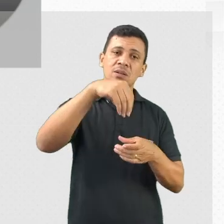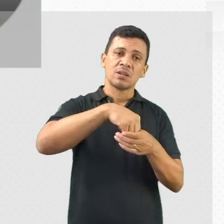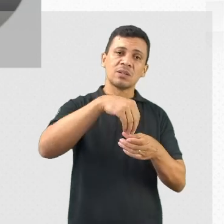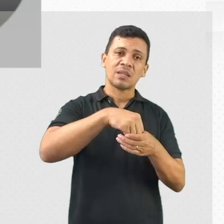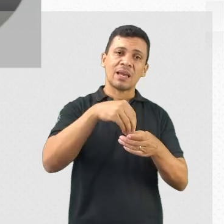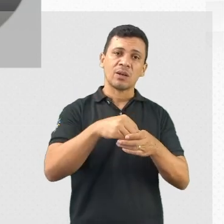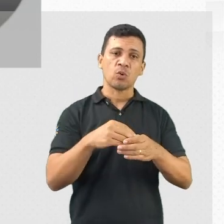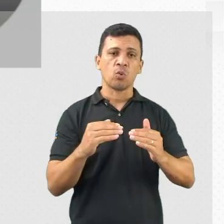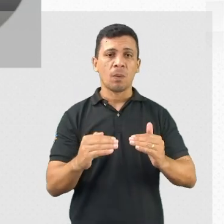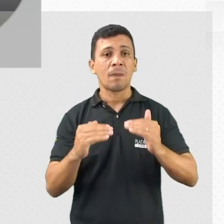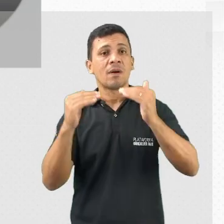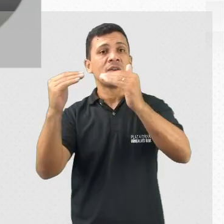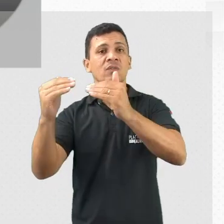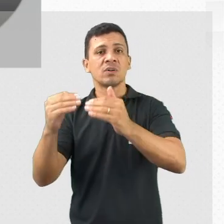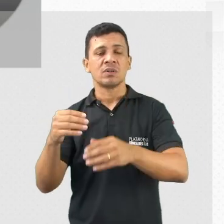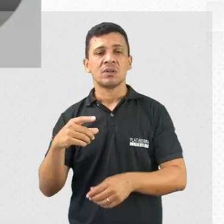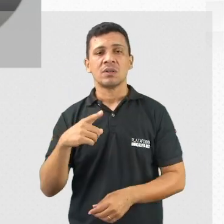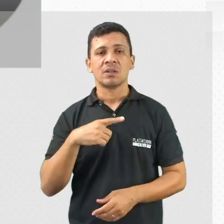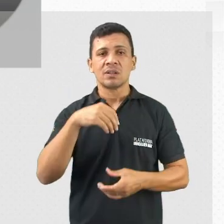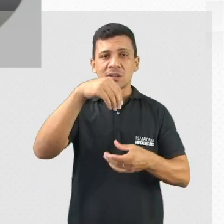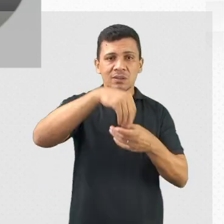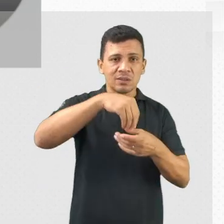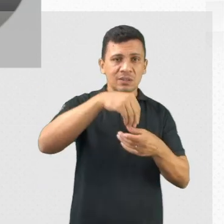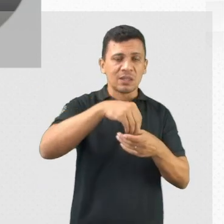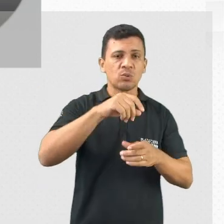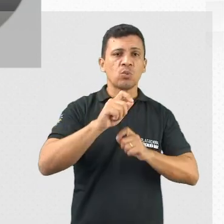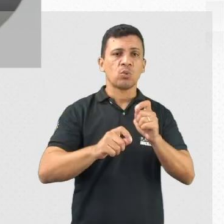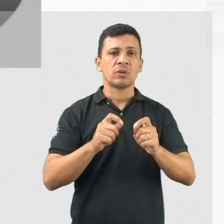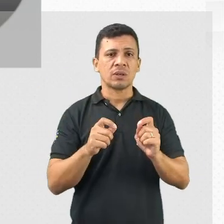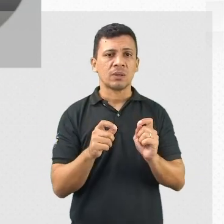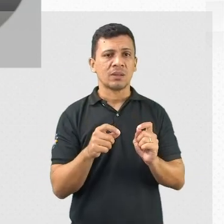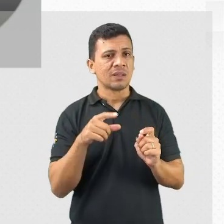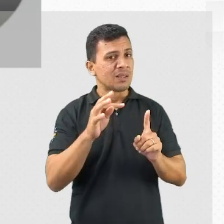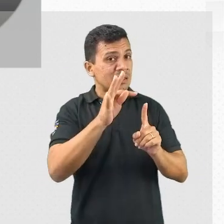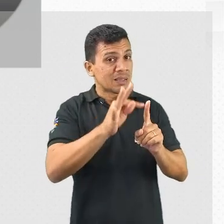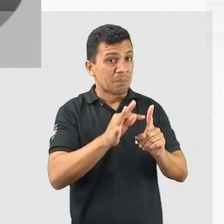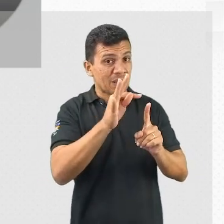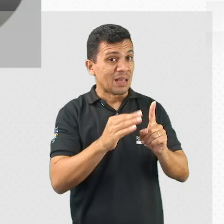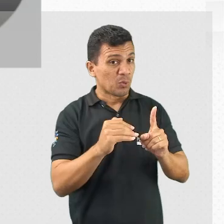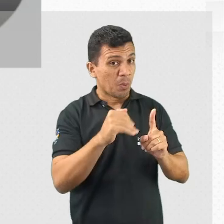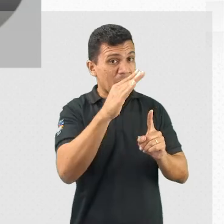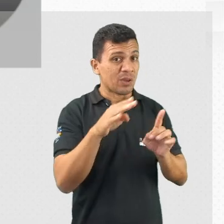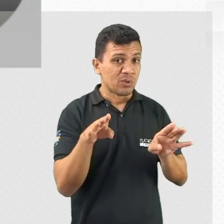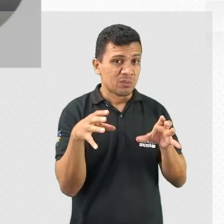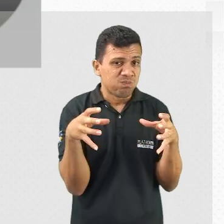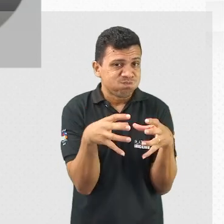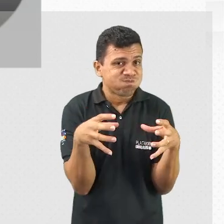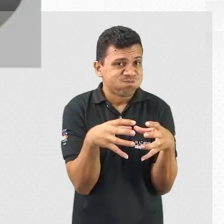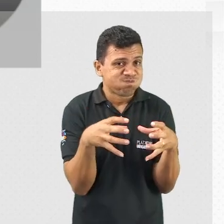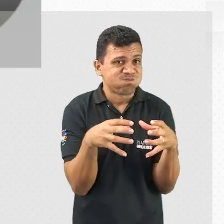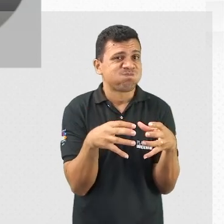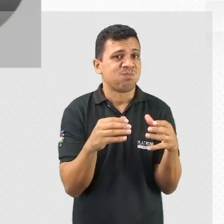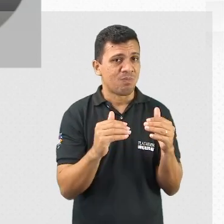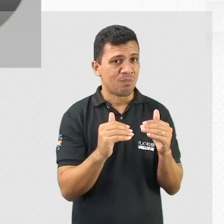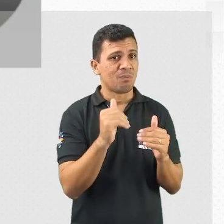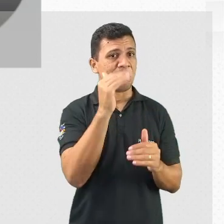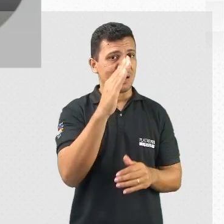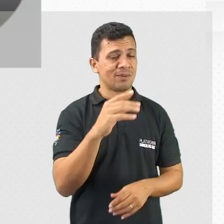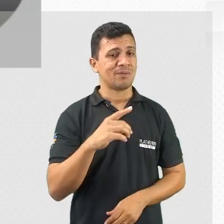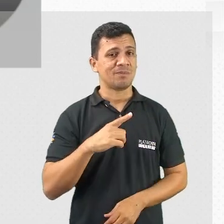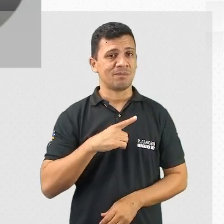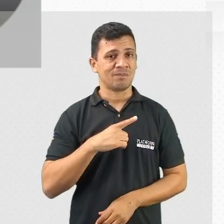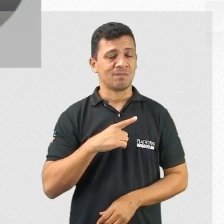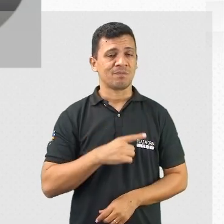para a superfície, quanto mais ao interior, maior a temperatura e maior a